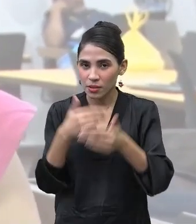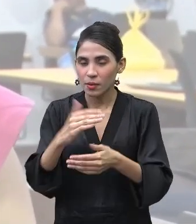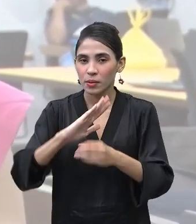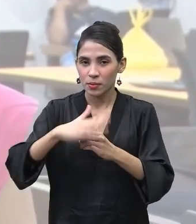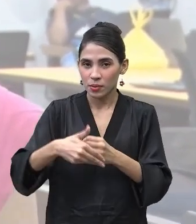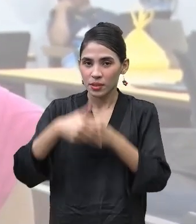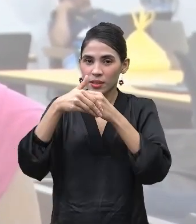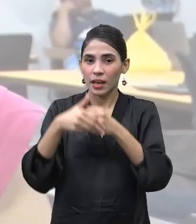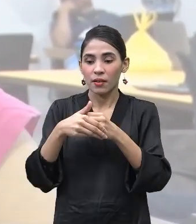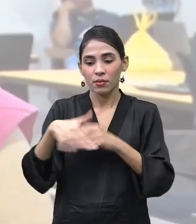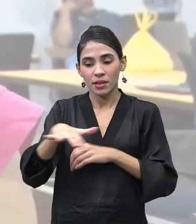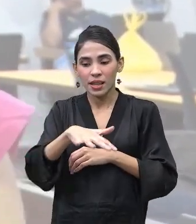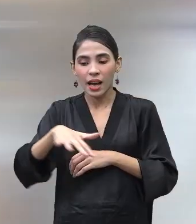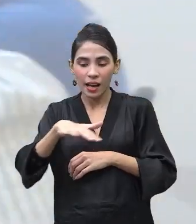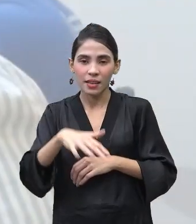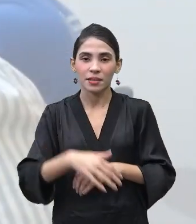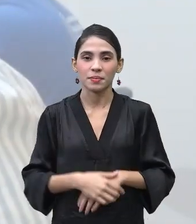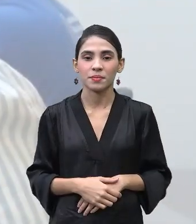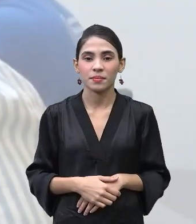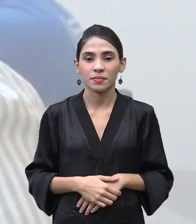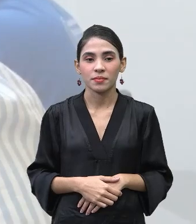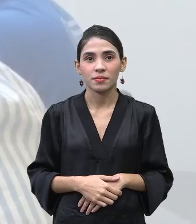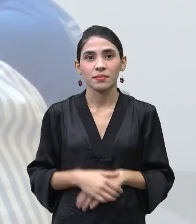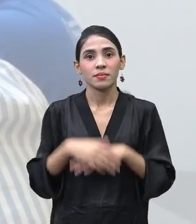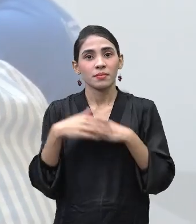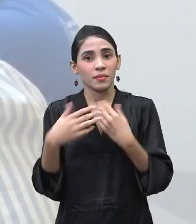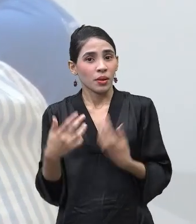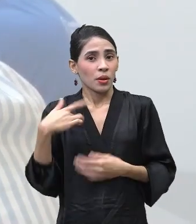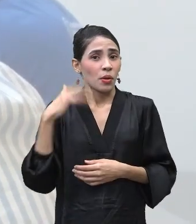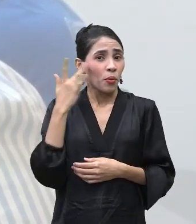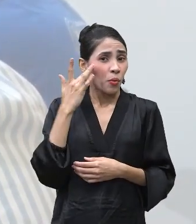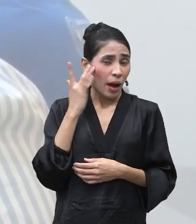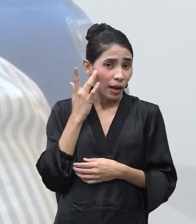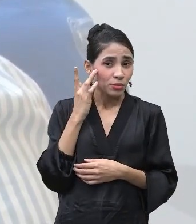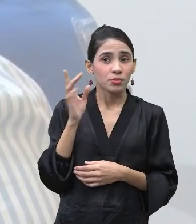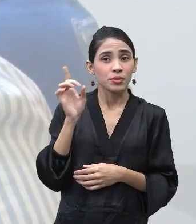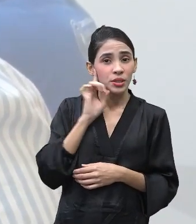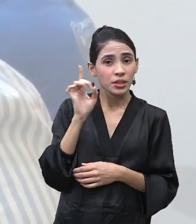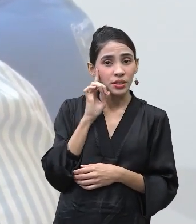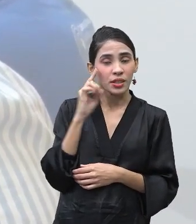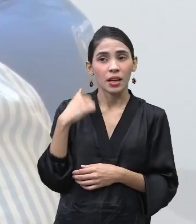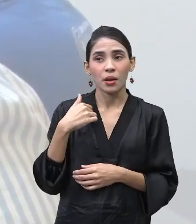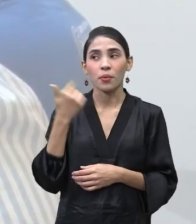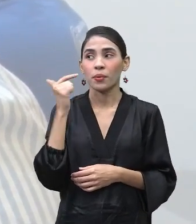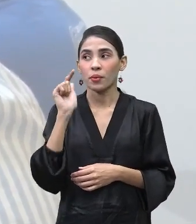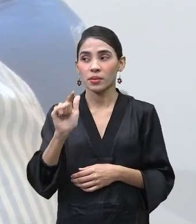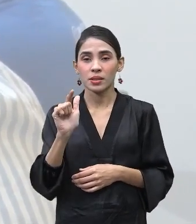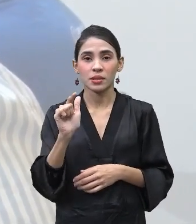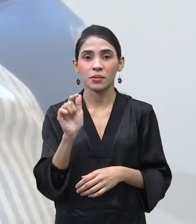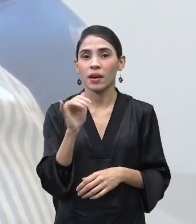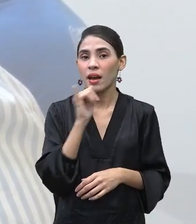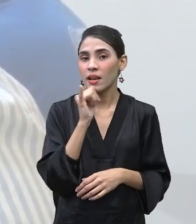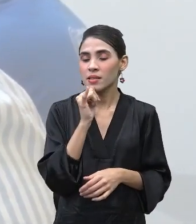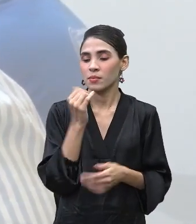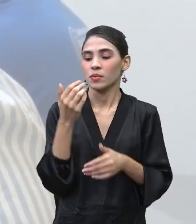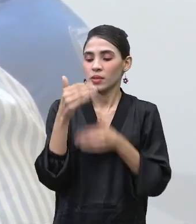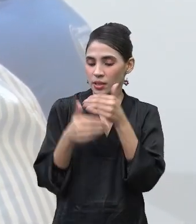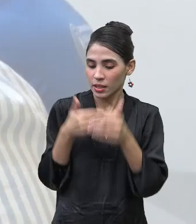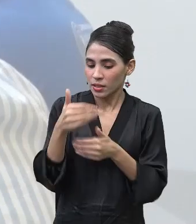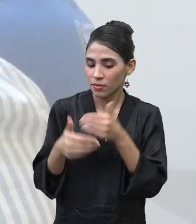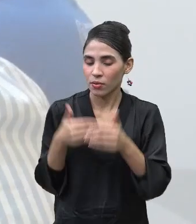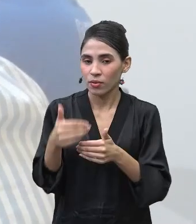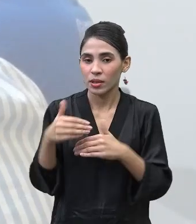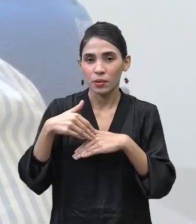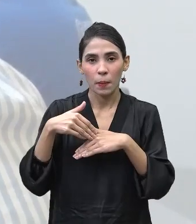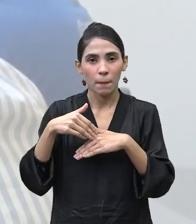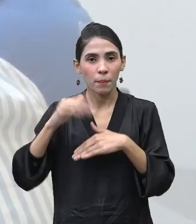sustentável daquela região, pelo menos. Eu acho que no meu dia a dia eu consigo desenvolver essa forma